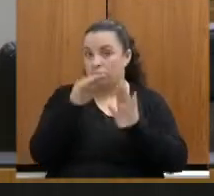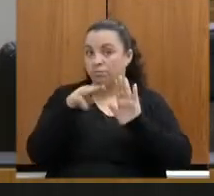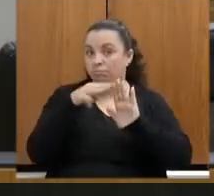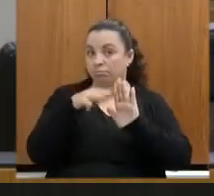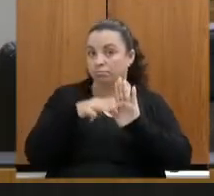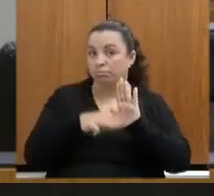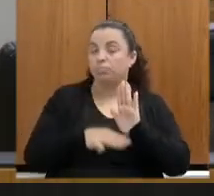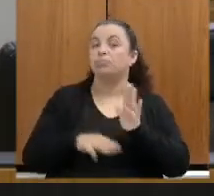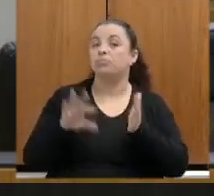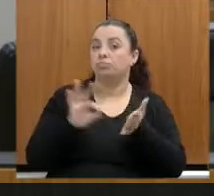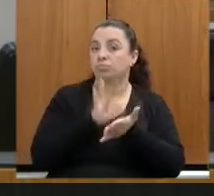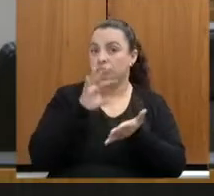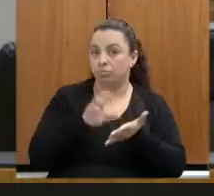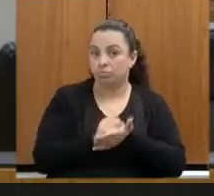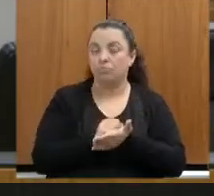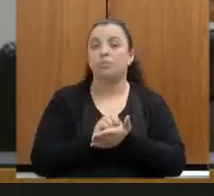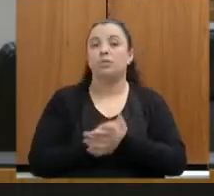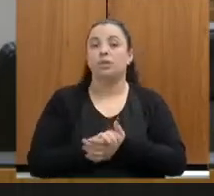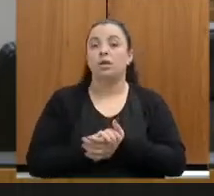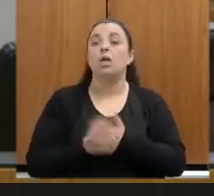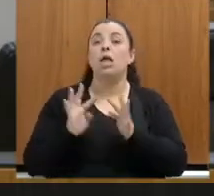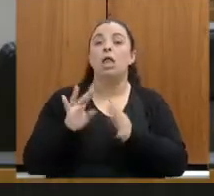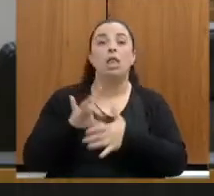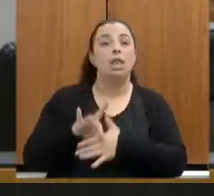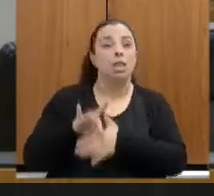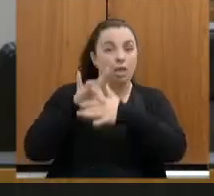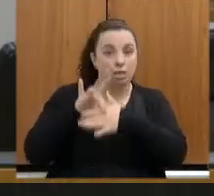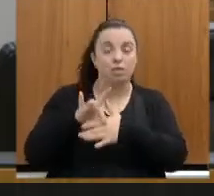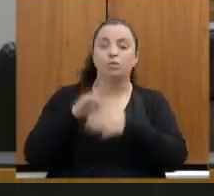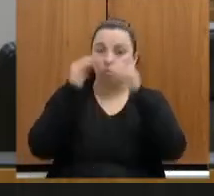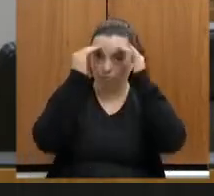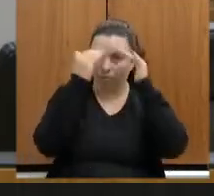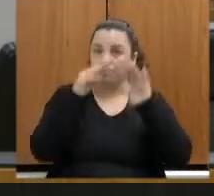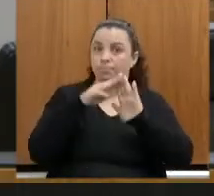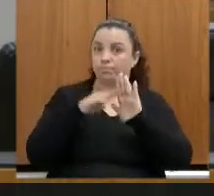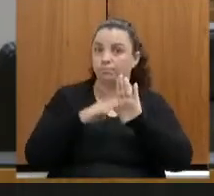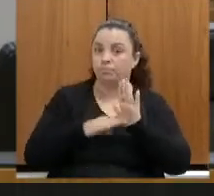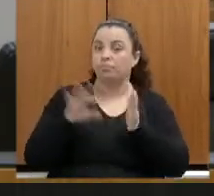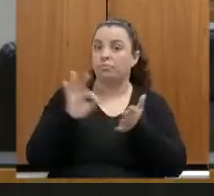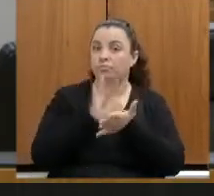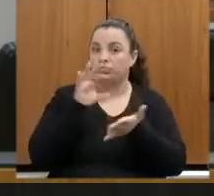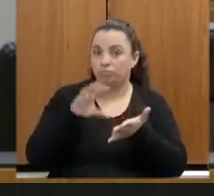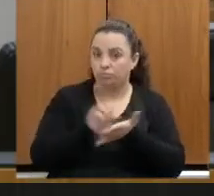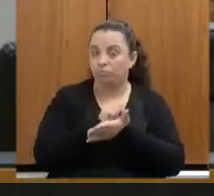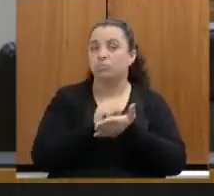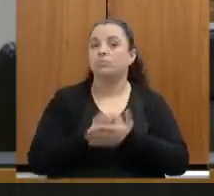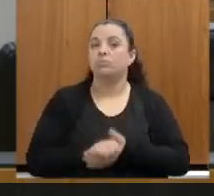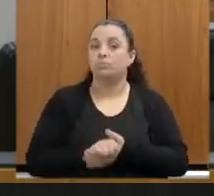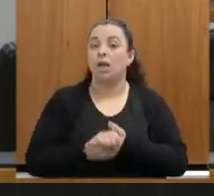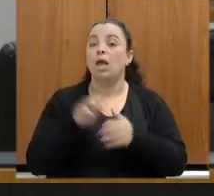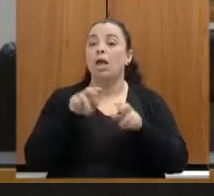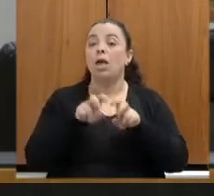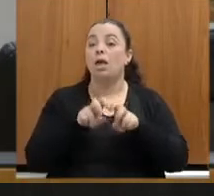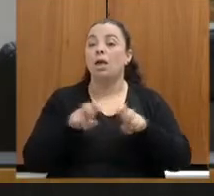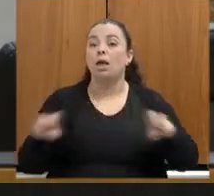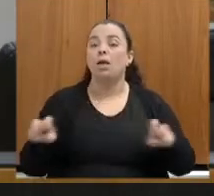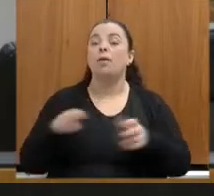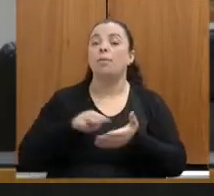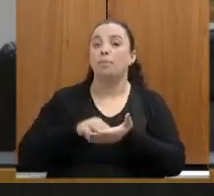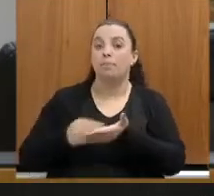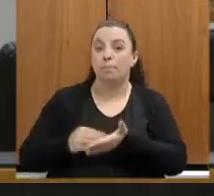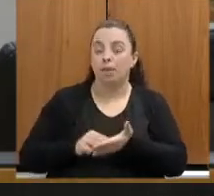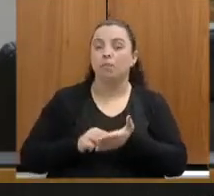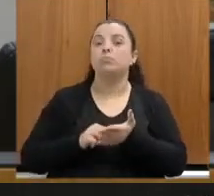os líderes por ordem de inscrição membros da mesa da Assembleia por ordem de inscrição